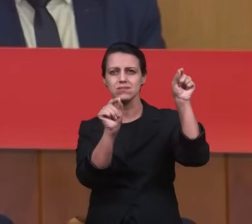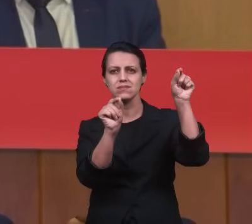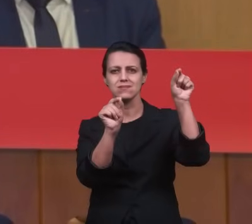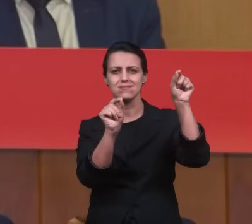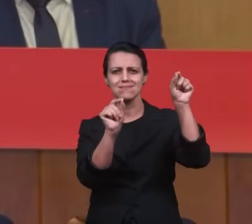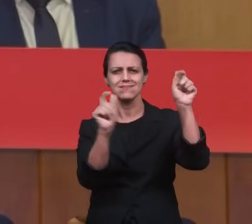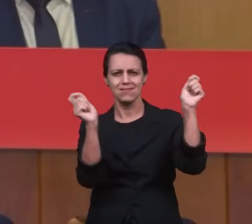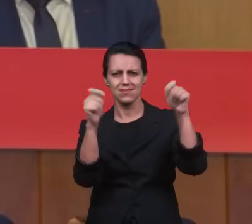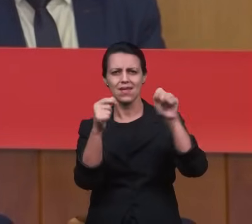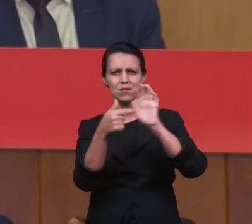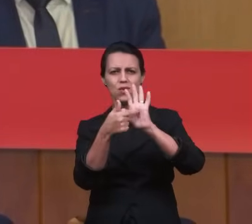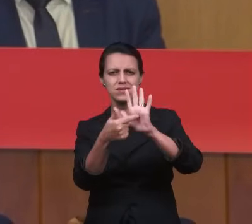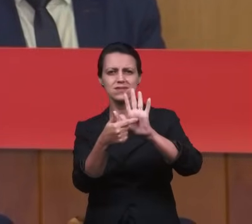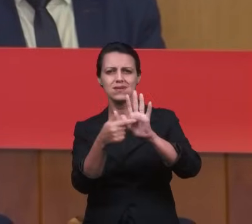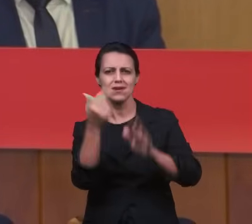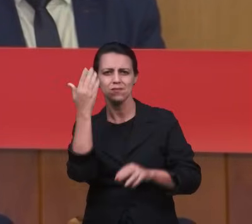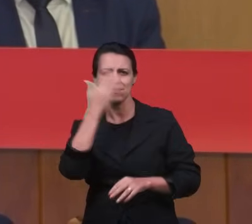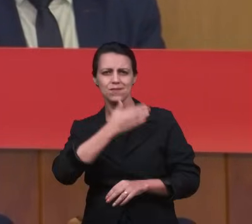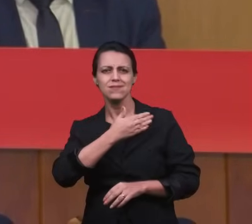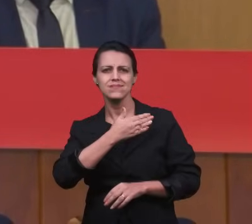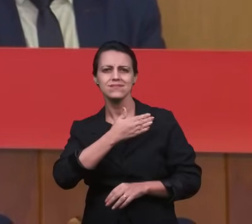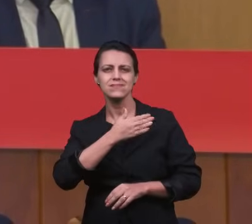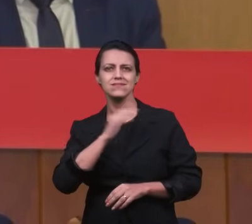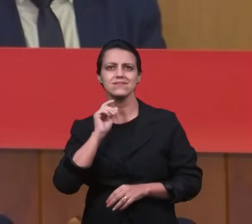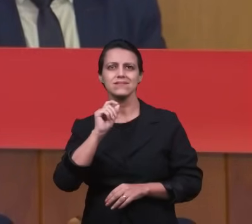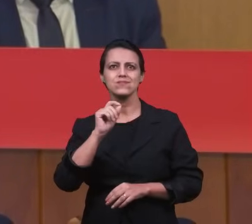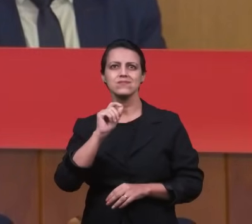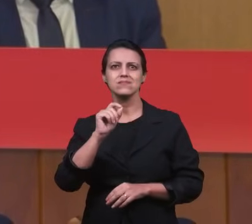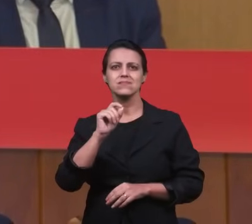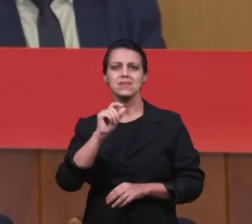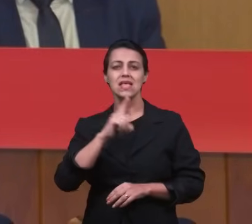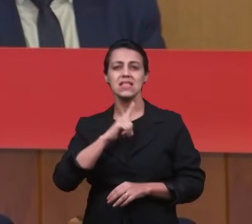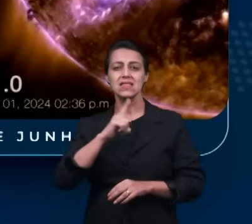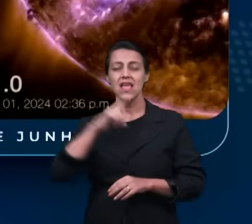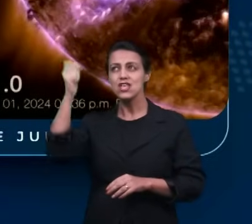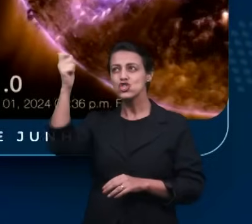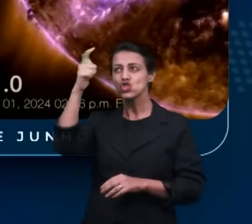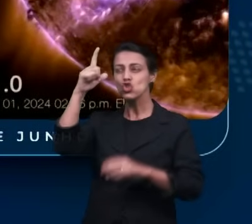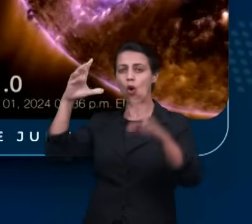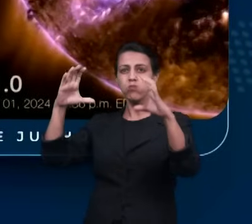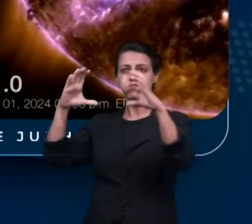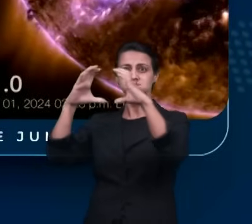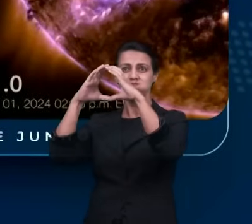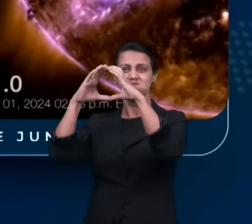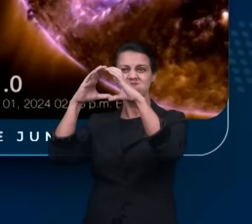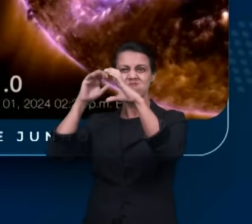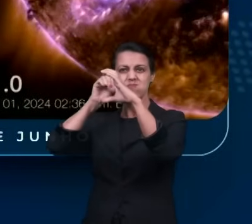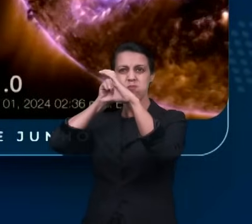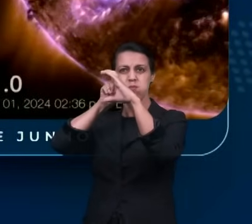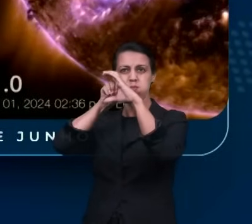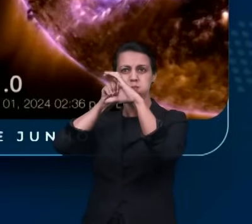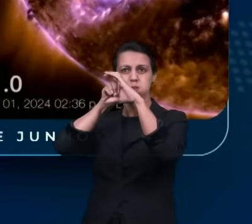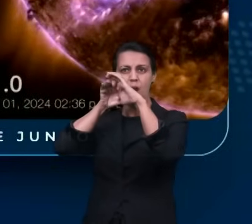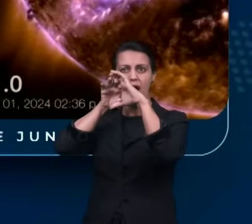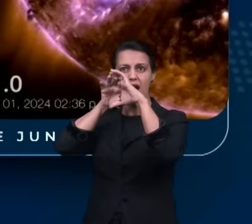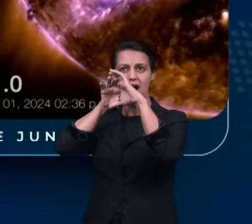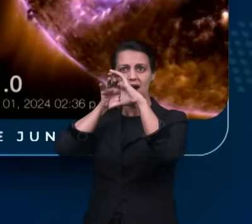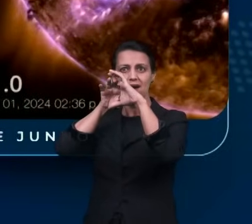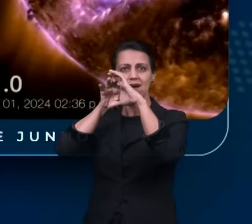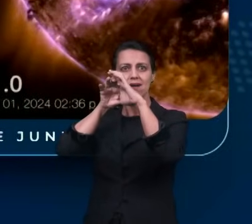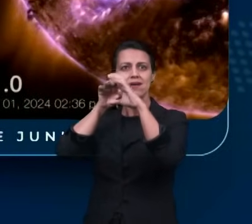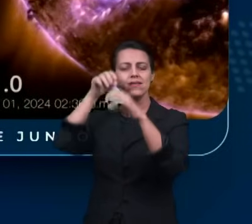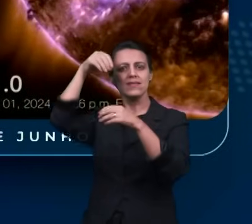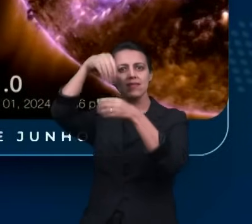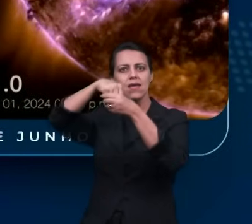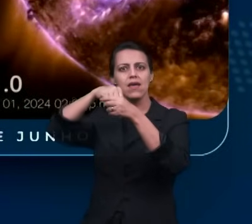este slide, que é o buraco do tamanho de 60 planetas da Terra que apareceu no